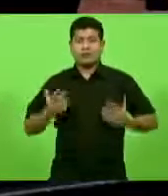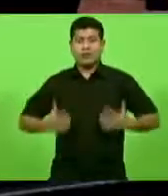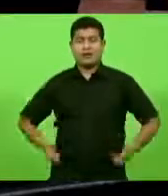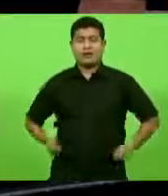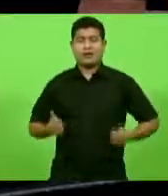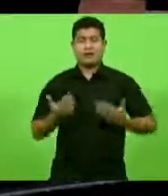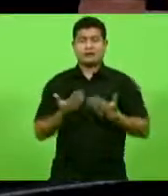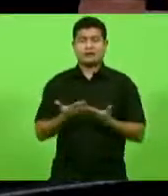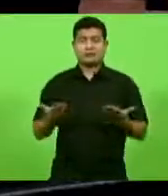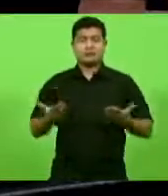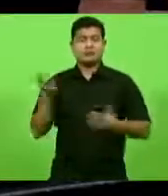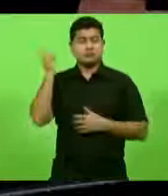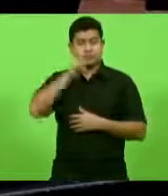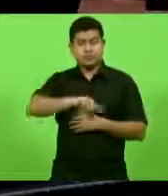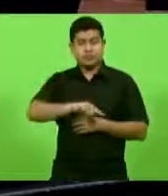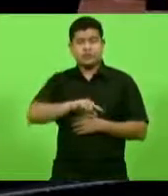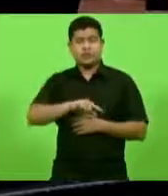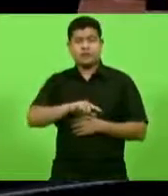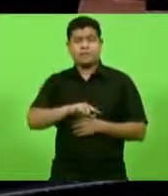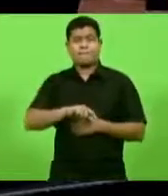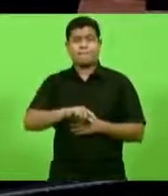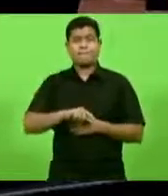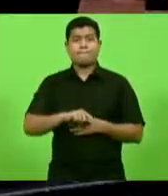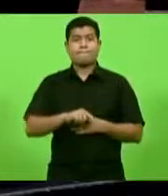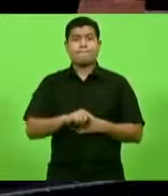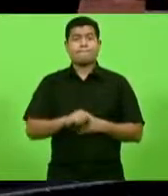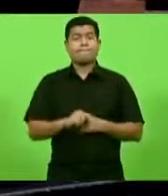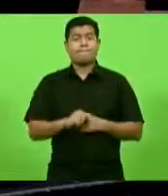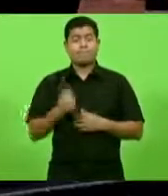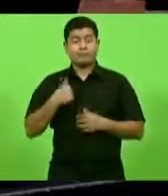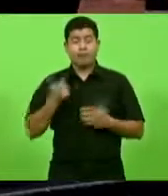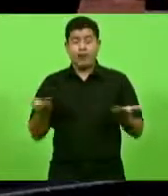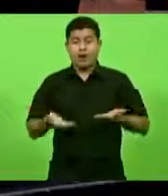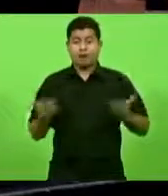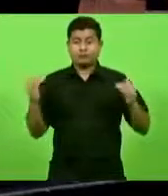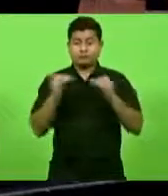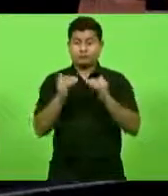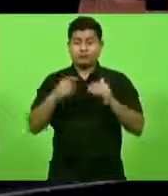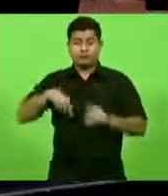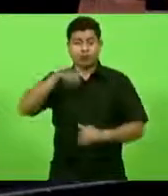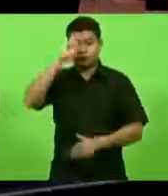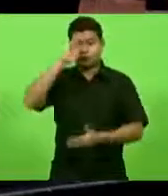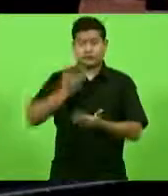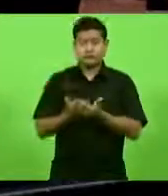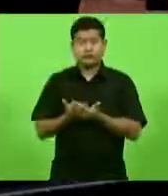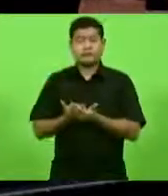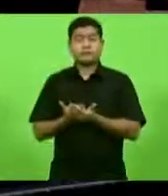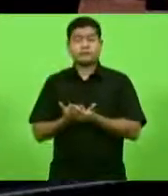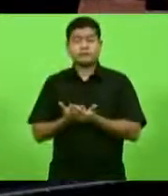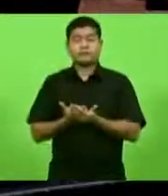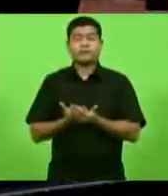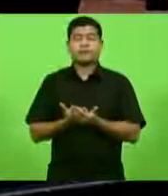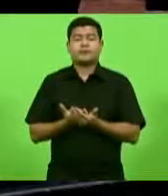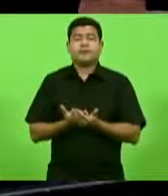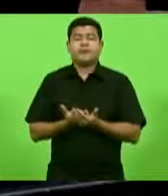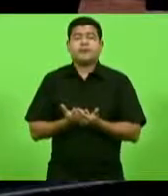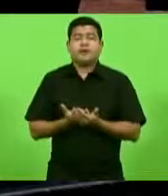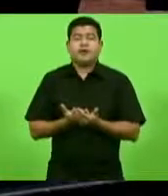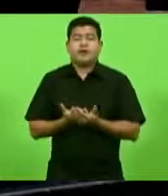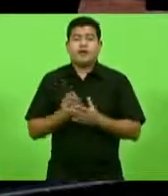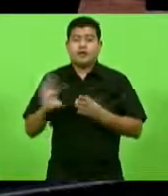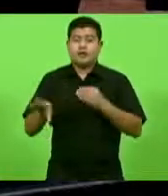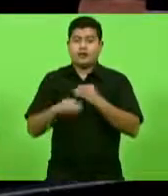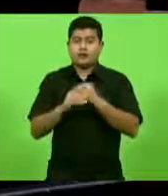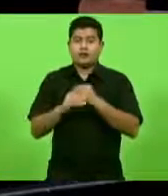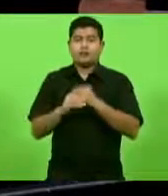feito isso. Então, na mesma linha, nós acreditamos que esta emenda